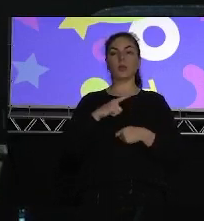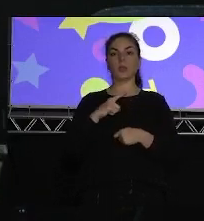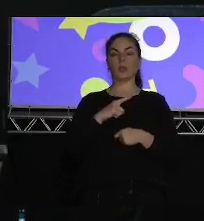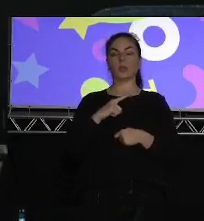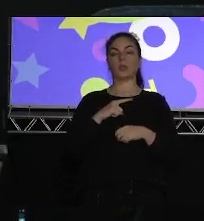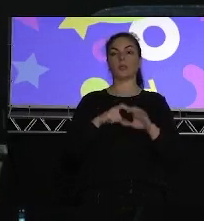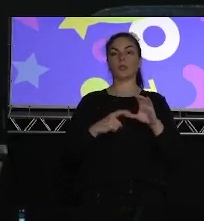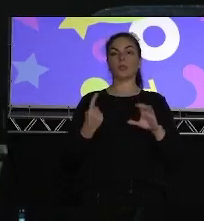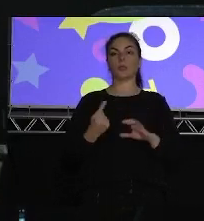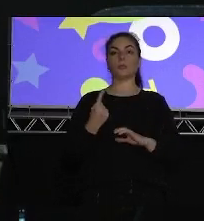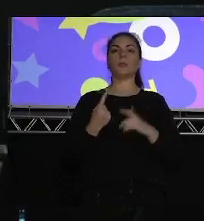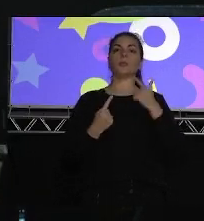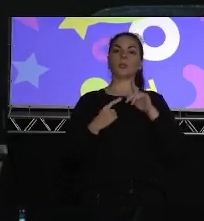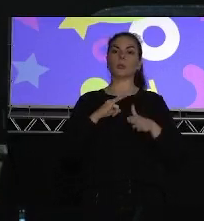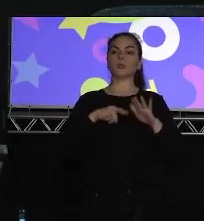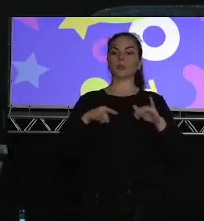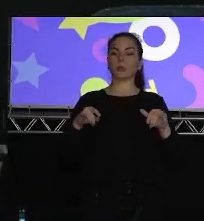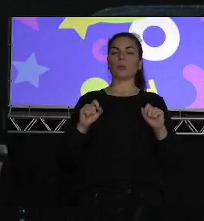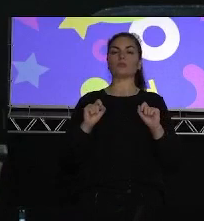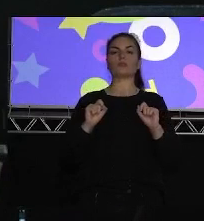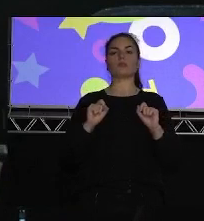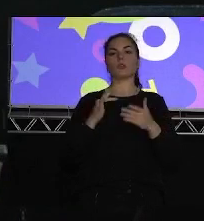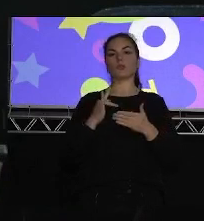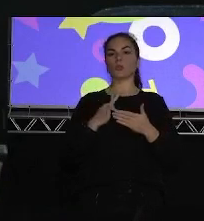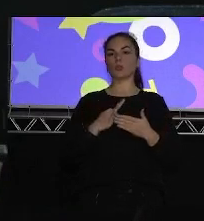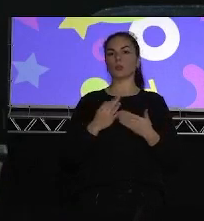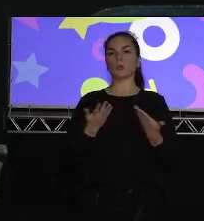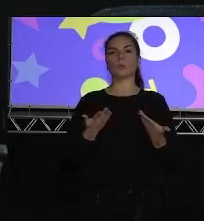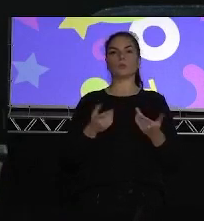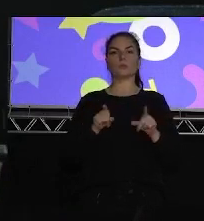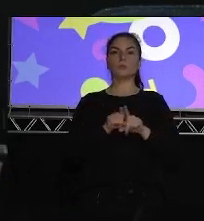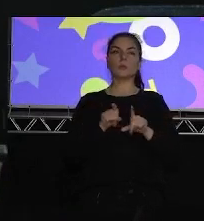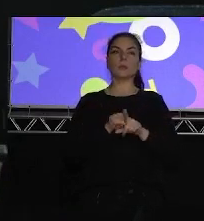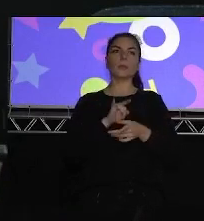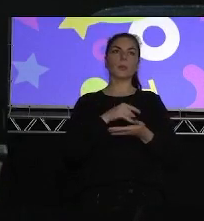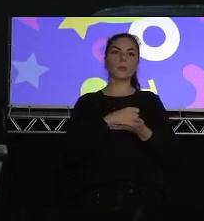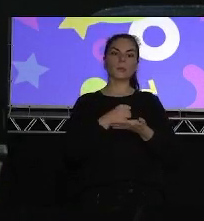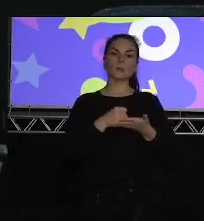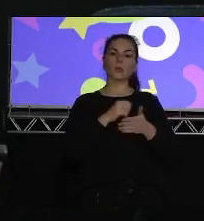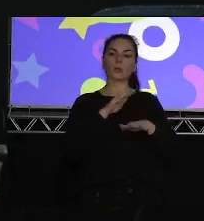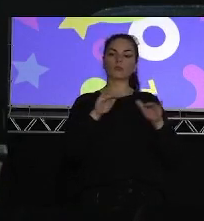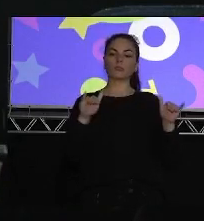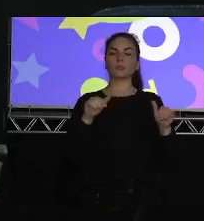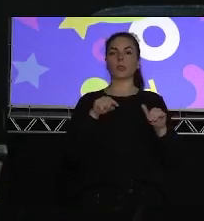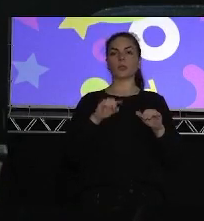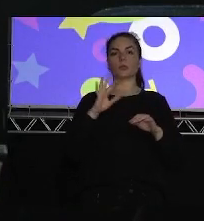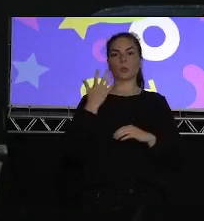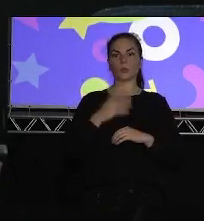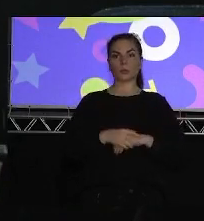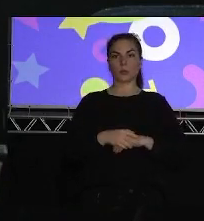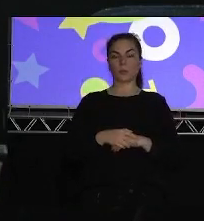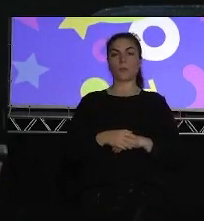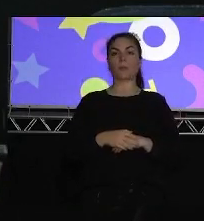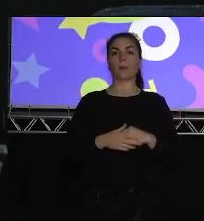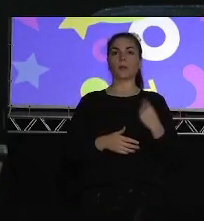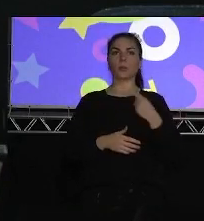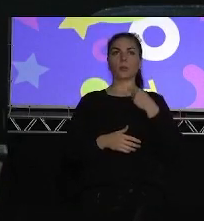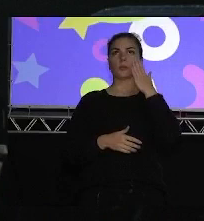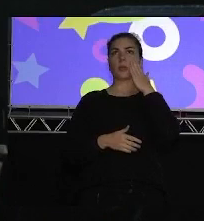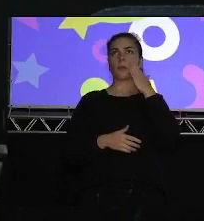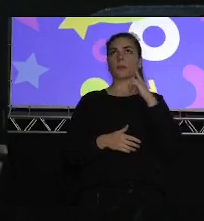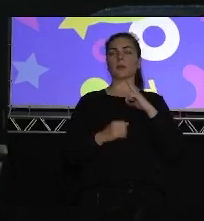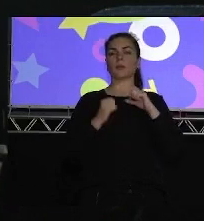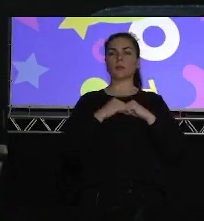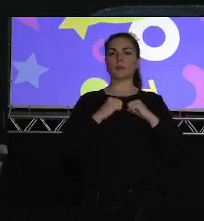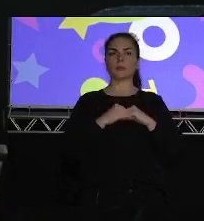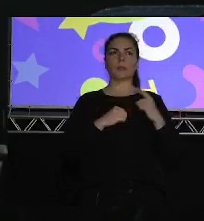contratar diretamente fornecedores, contratar soluções. A gente nem sabe. A gente sabe que tem o sistema XYZ